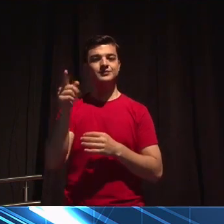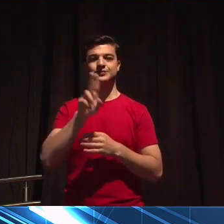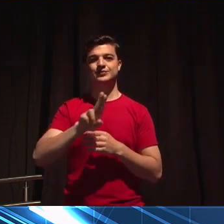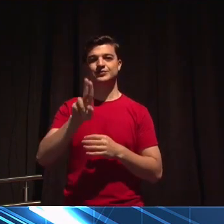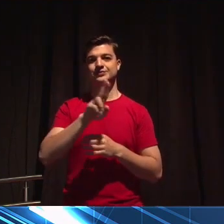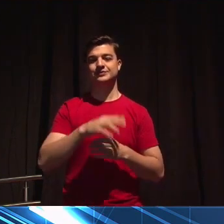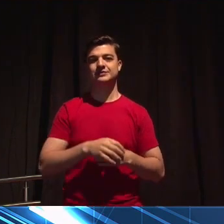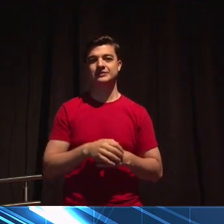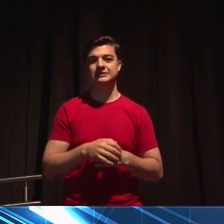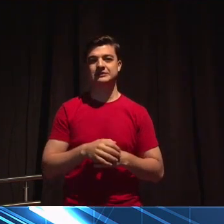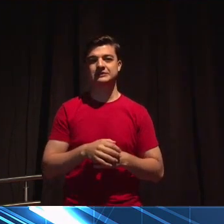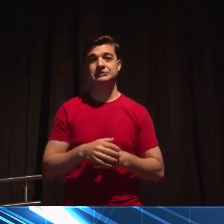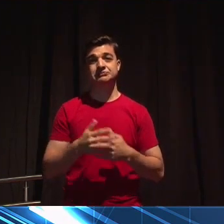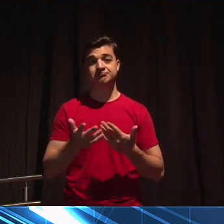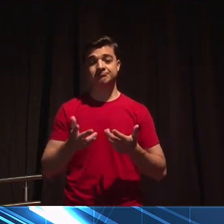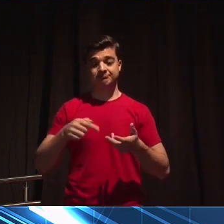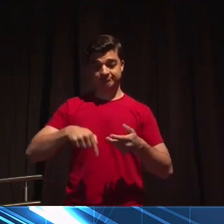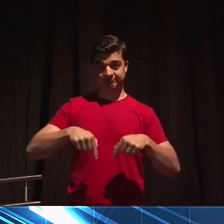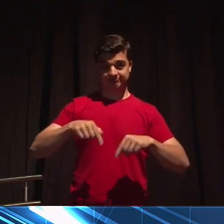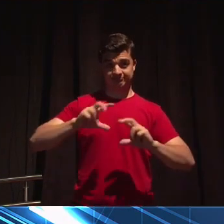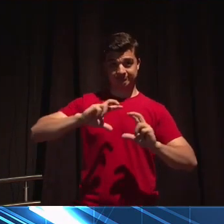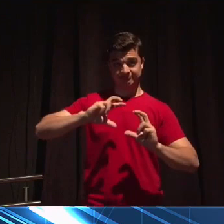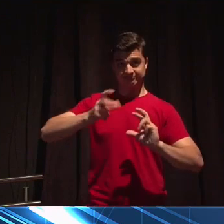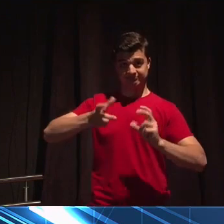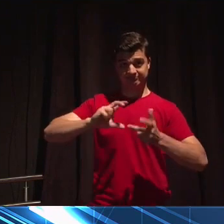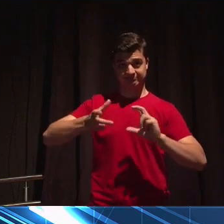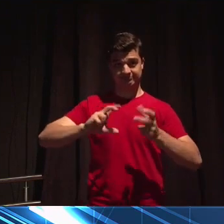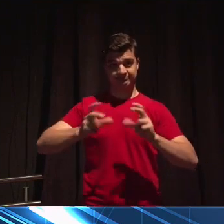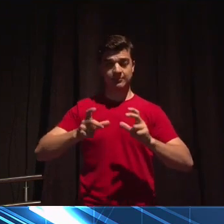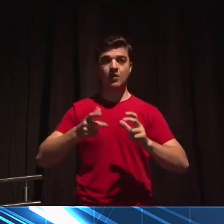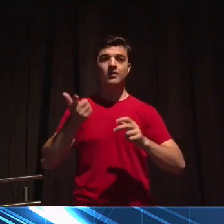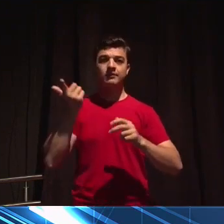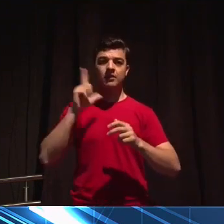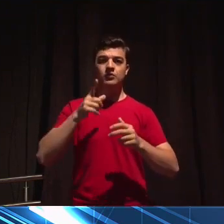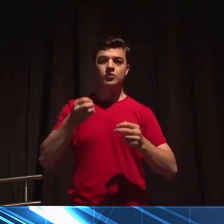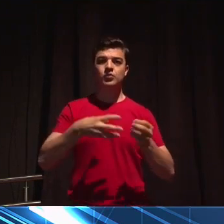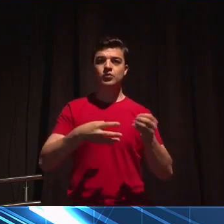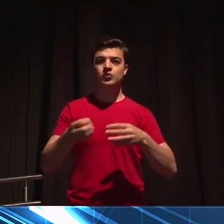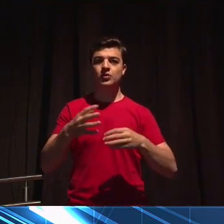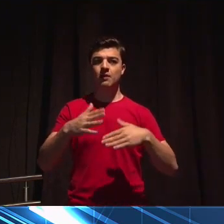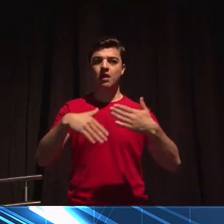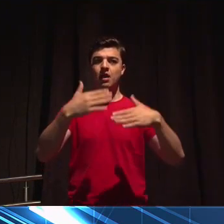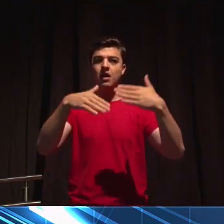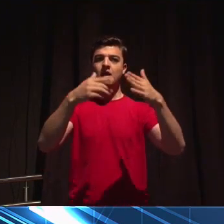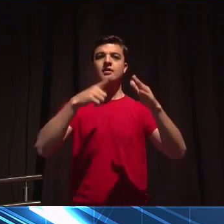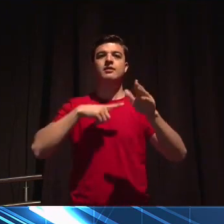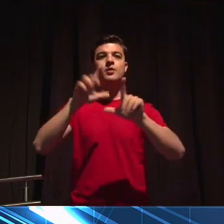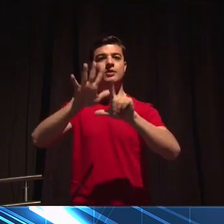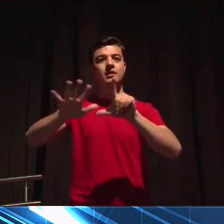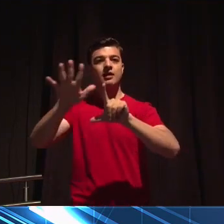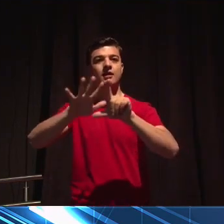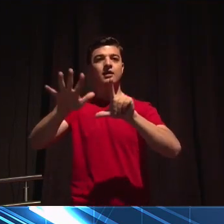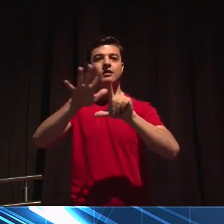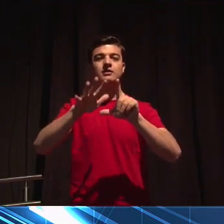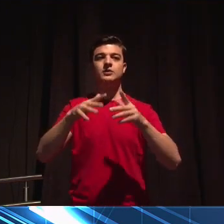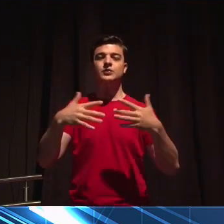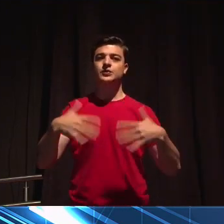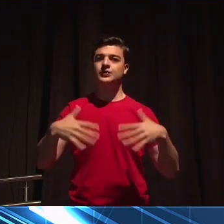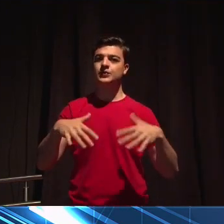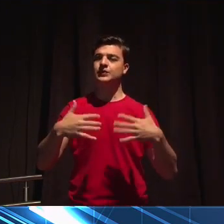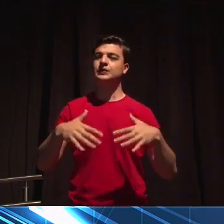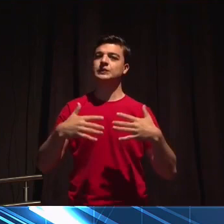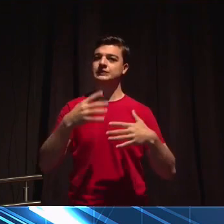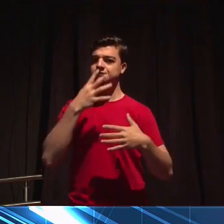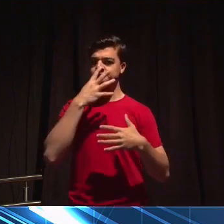o TDC, de conseguir se renovar, eu estou aqui depois de 5 anos e vendo, tipo, pô, agora tem o online, tem as paradas ali, cara, é incrível